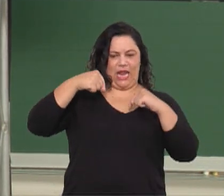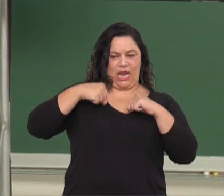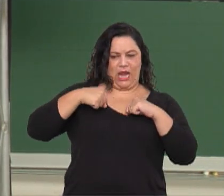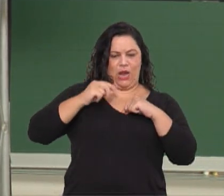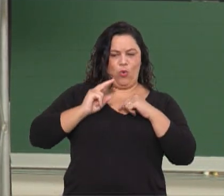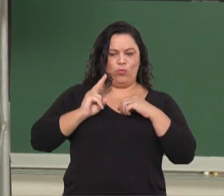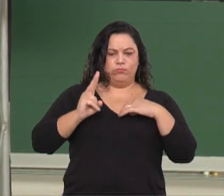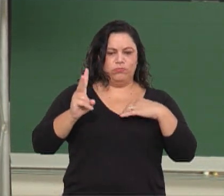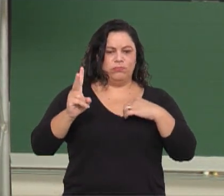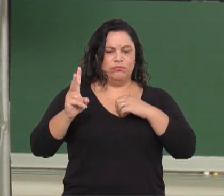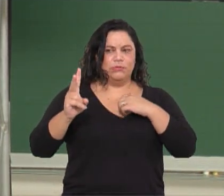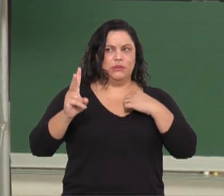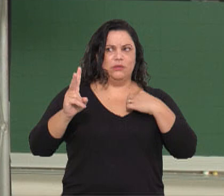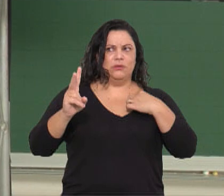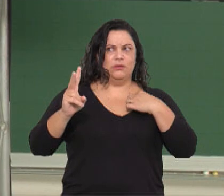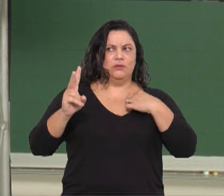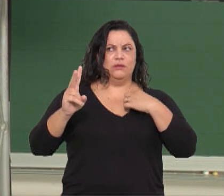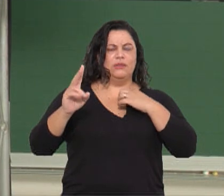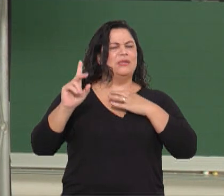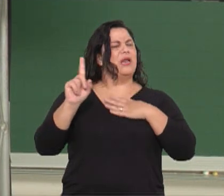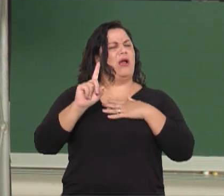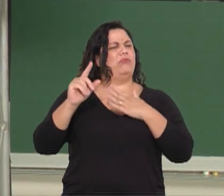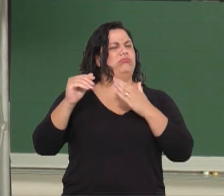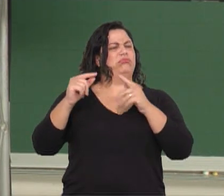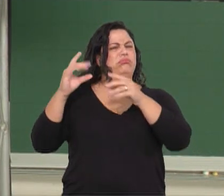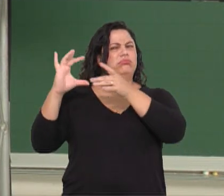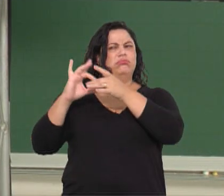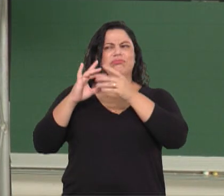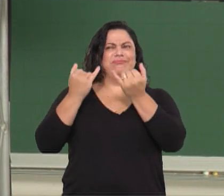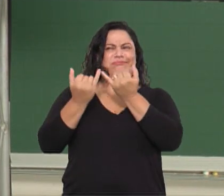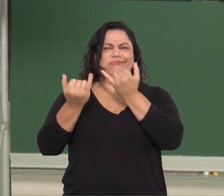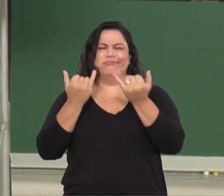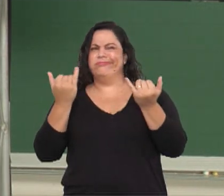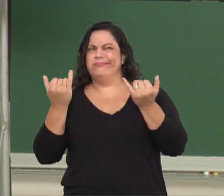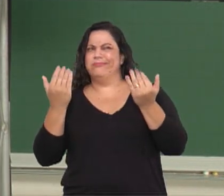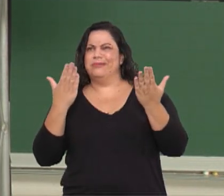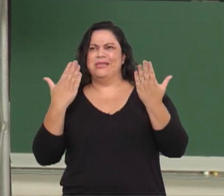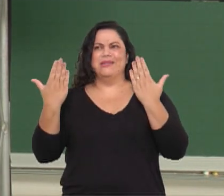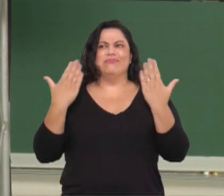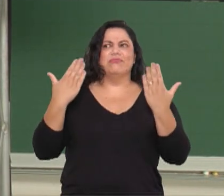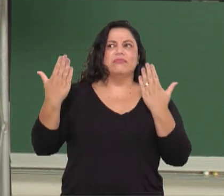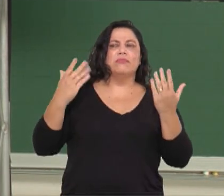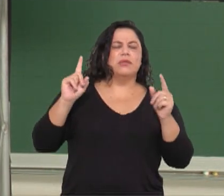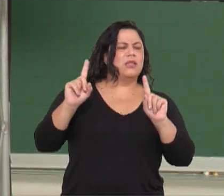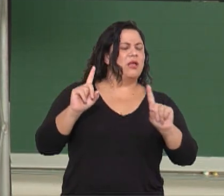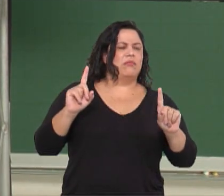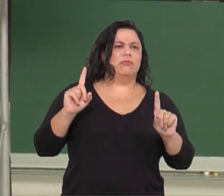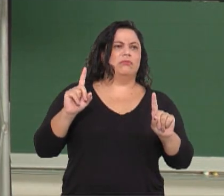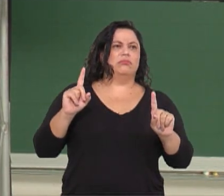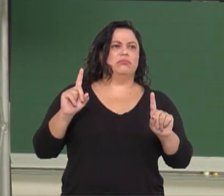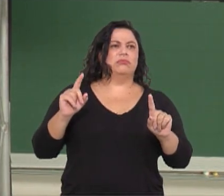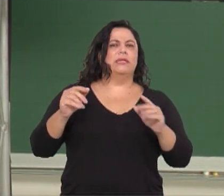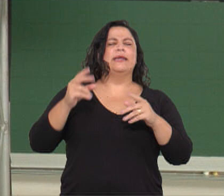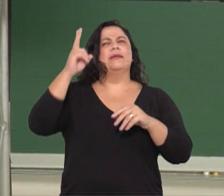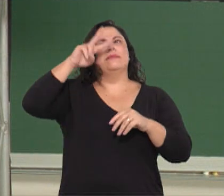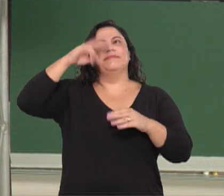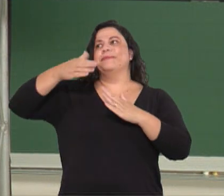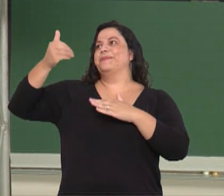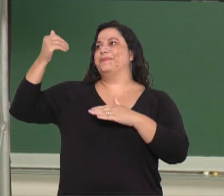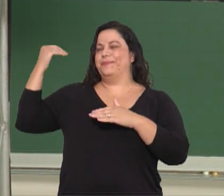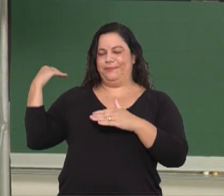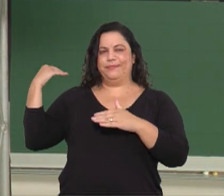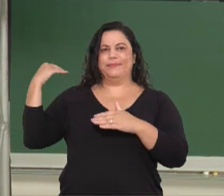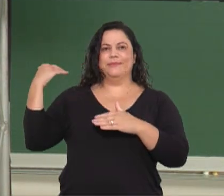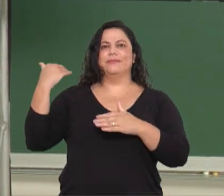Todavia não é um conectivo de comparação. Tá? Lembram quando vocês aprenderam lá nas primeiras